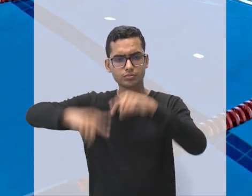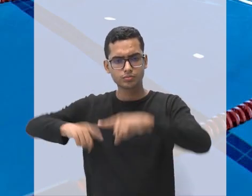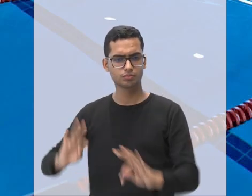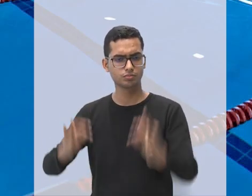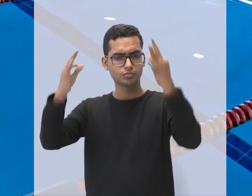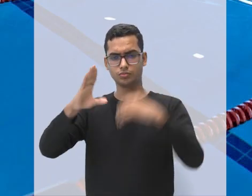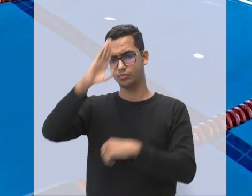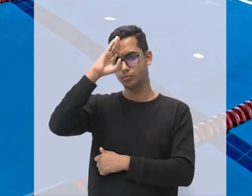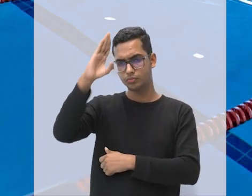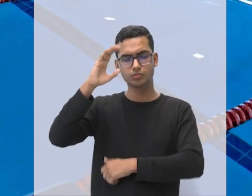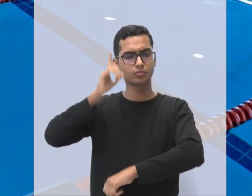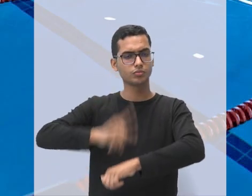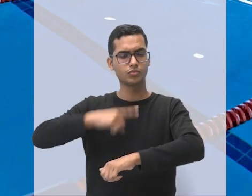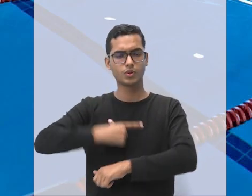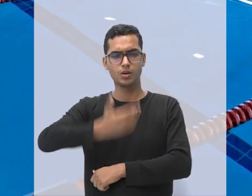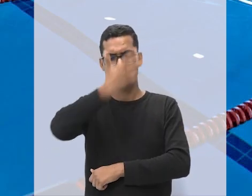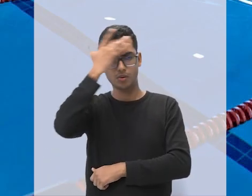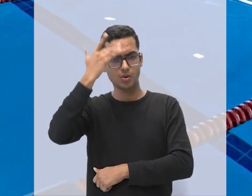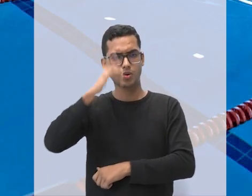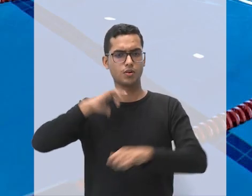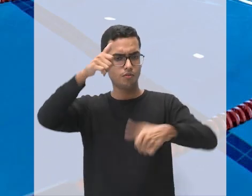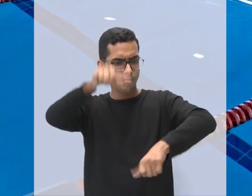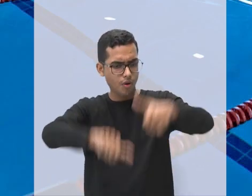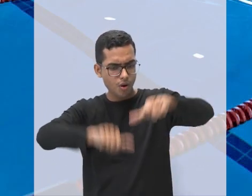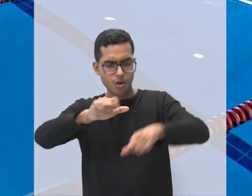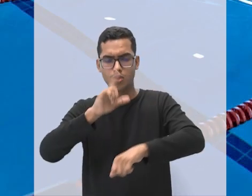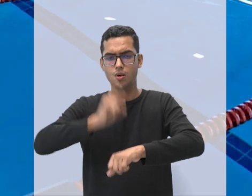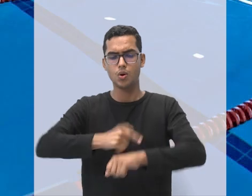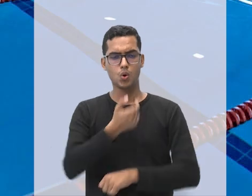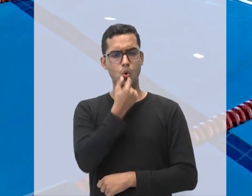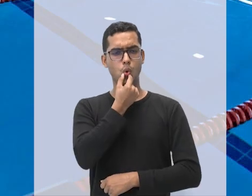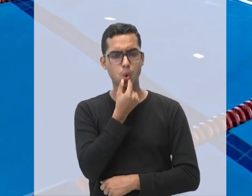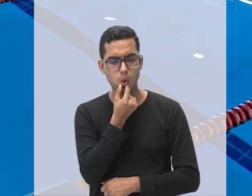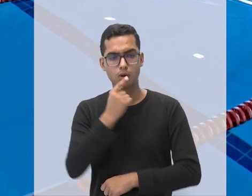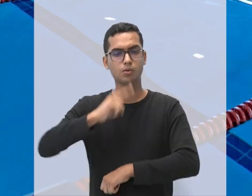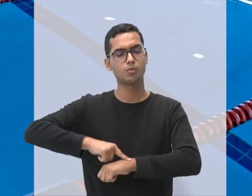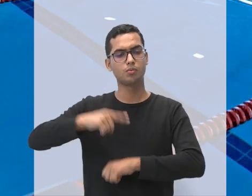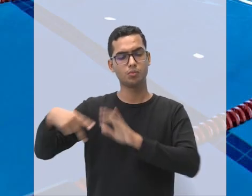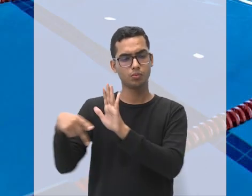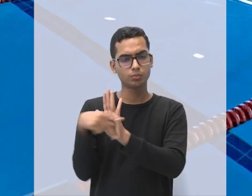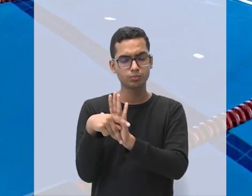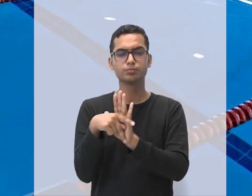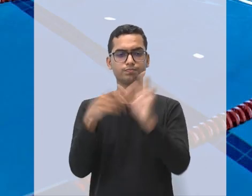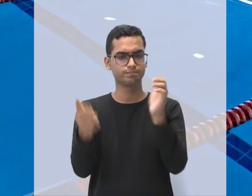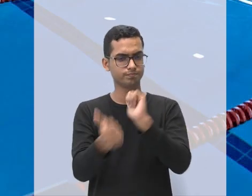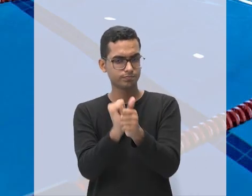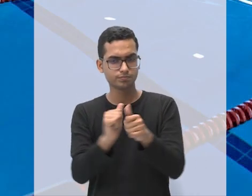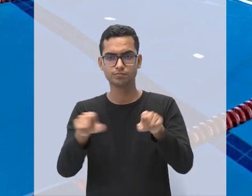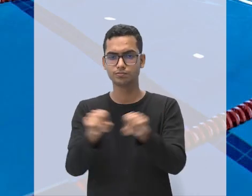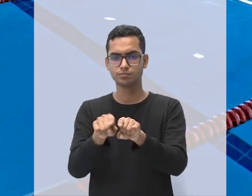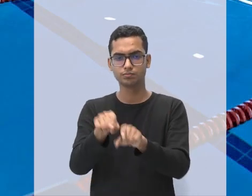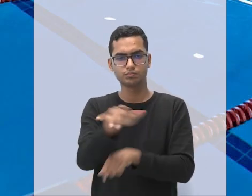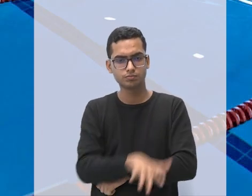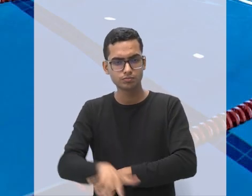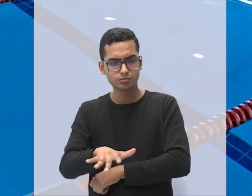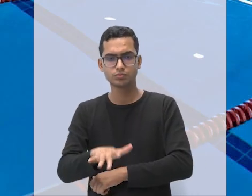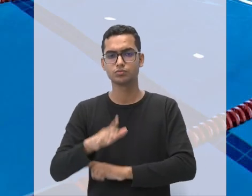atleta adversário, tem esta separação. Certo? E aí vocês viram que tem